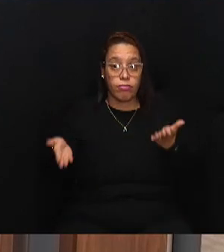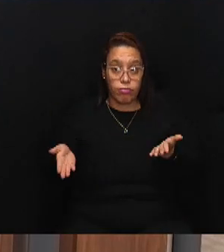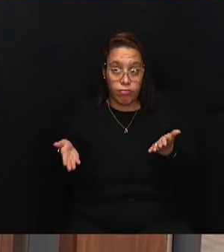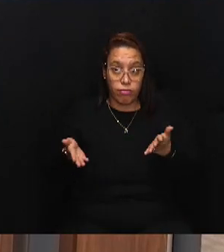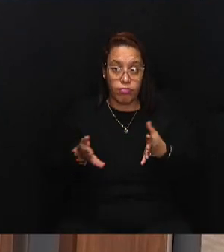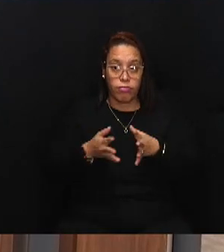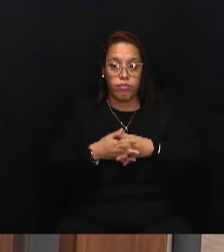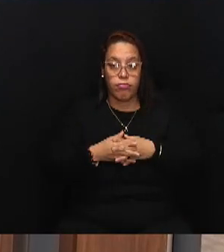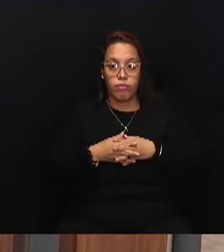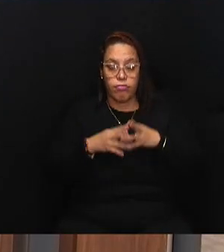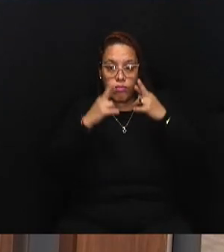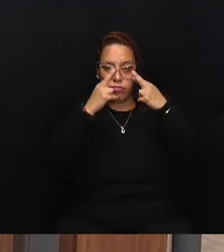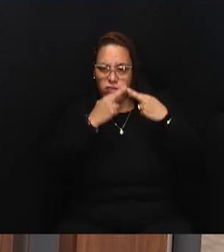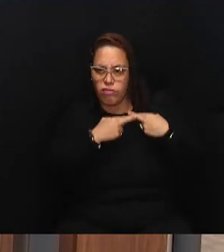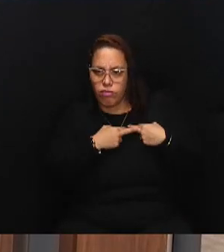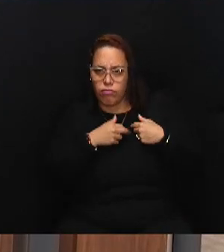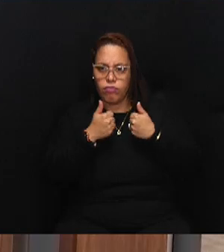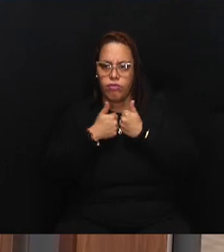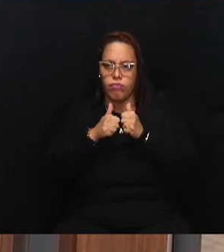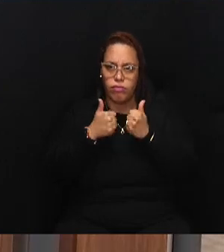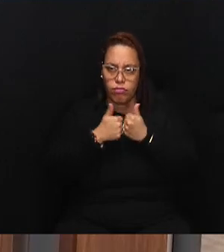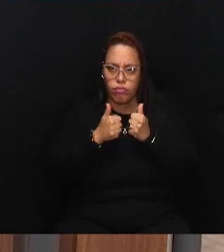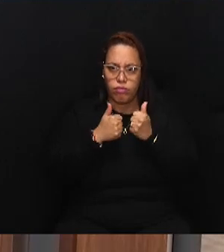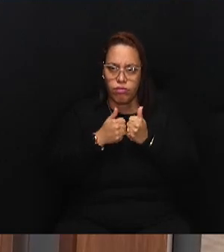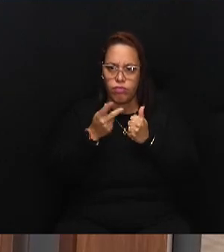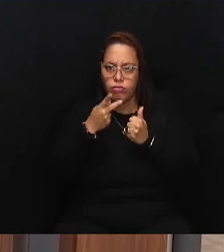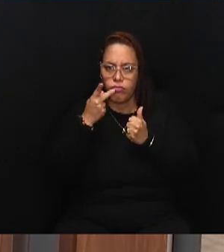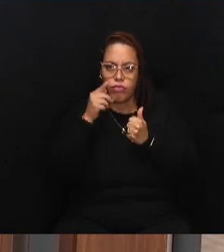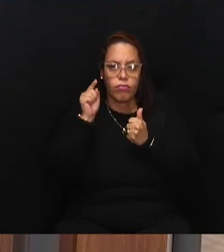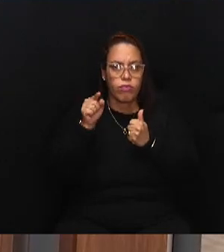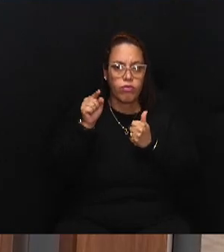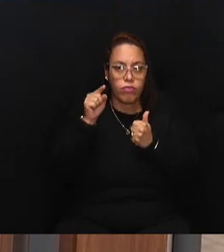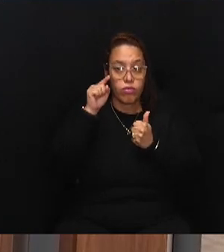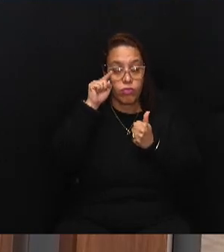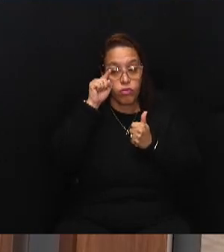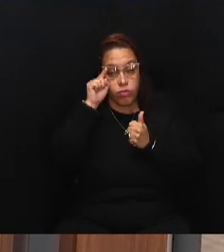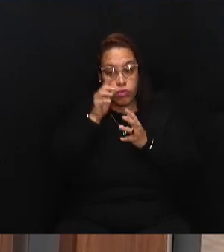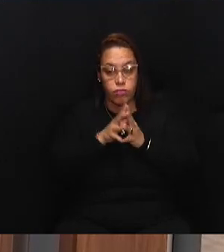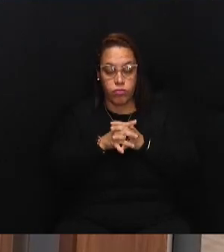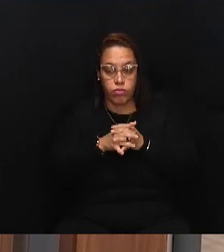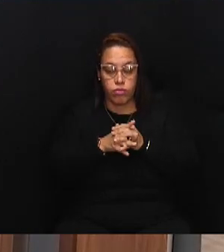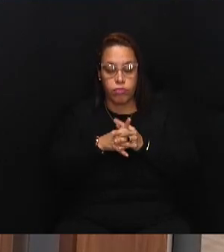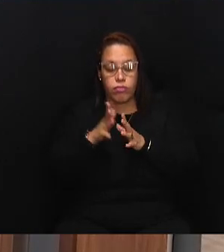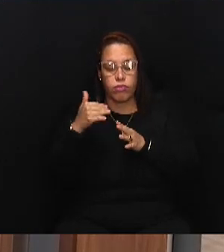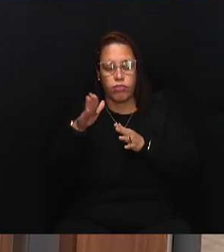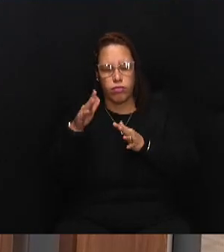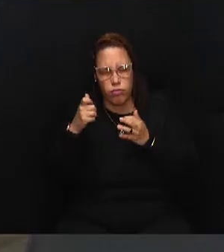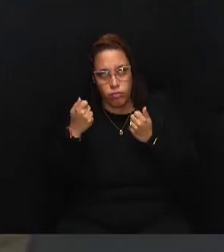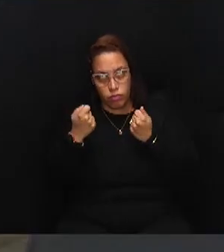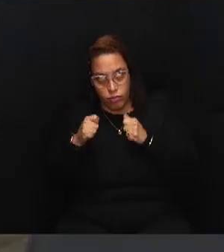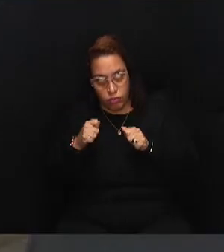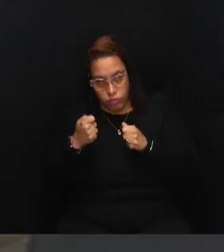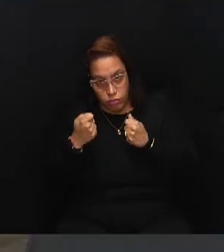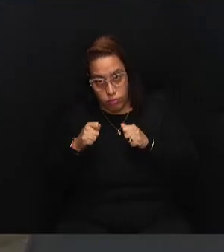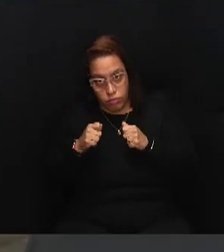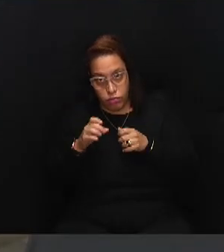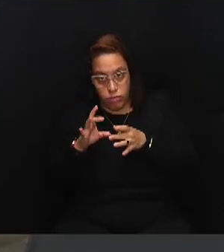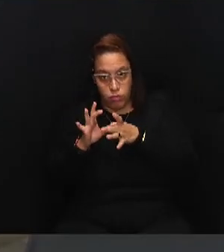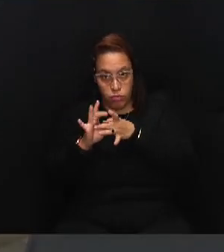A respeito do transporte, foi falado aí, é o que mais precisava dentro desse